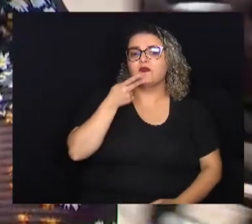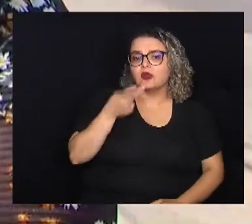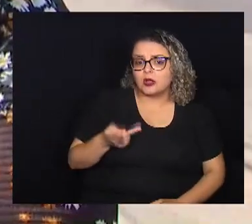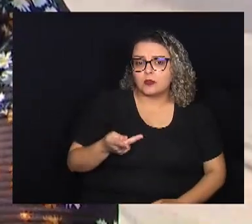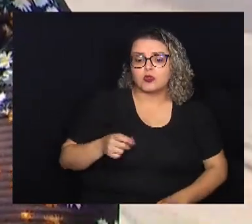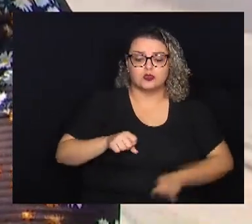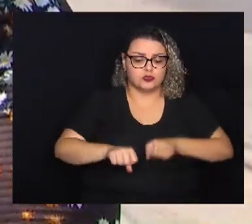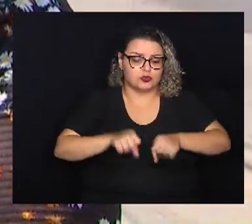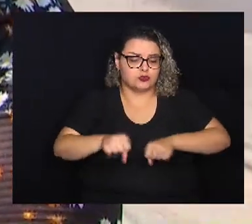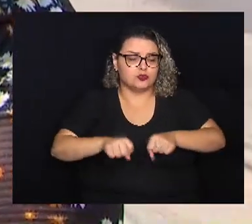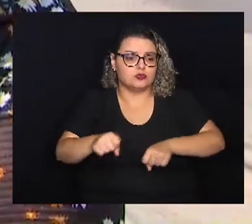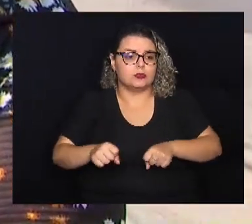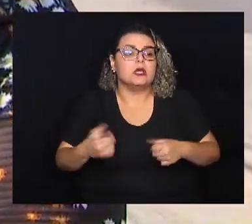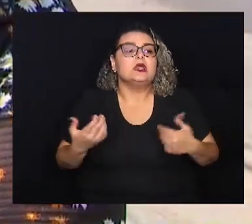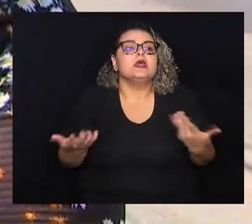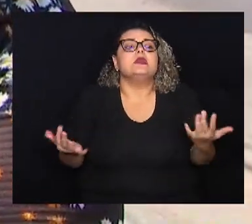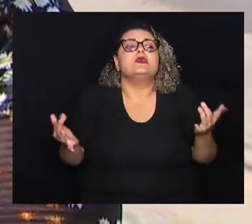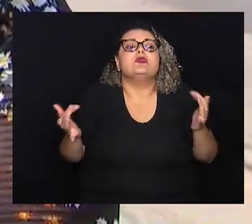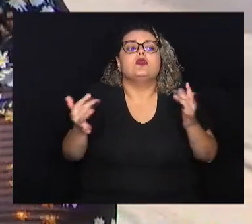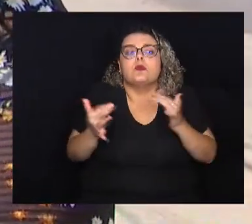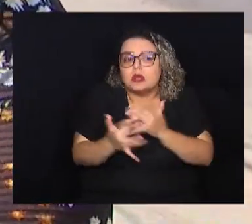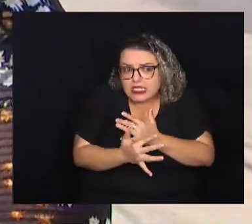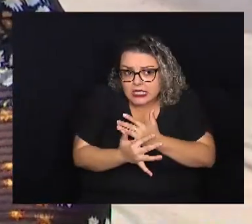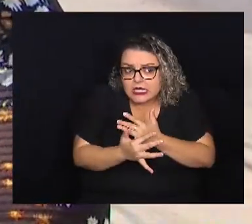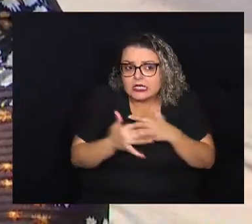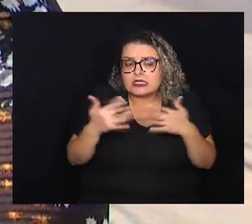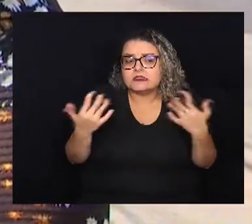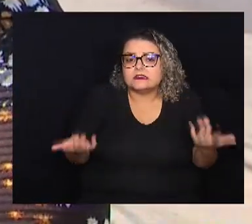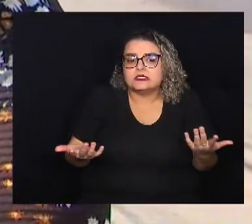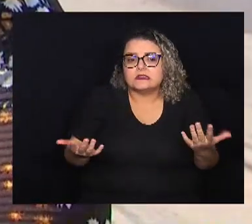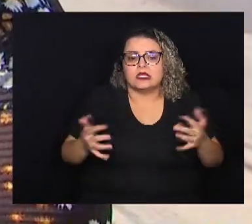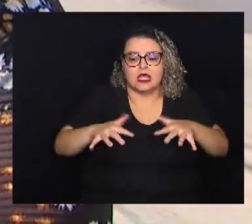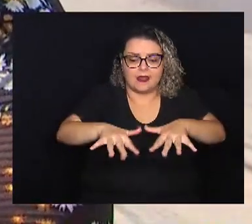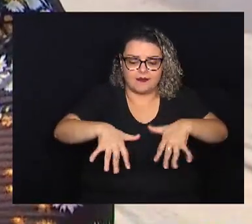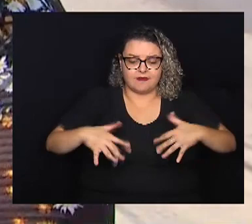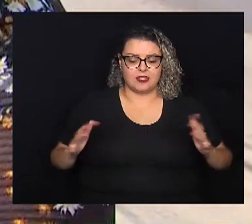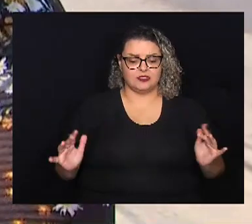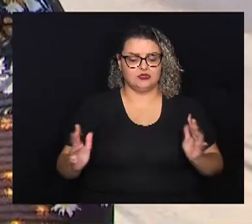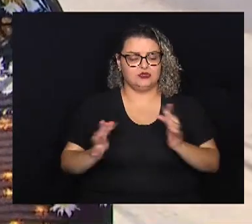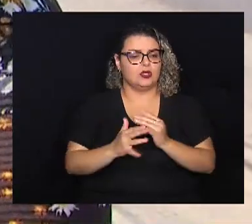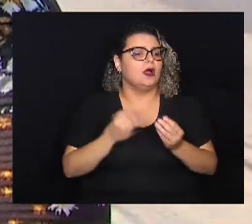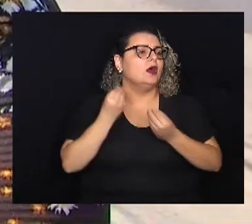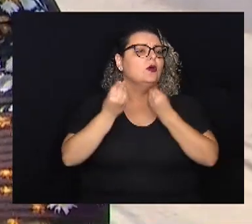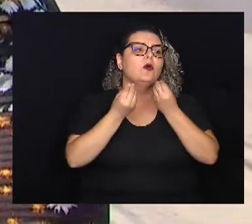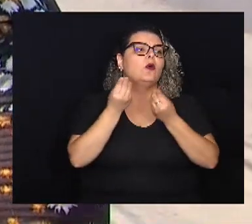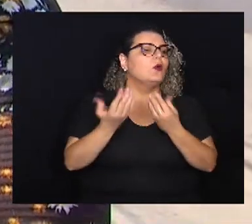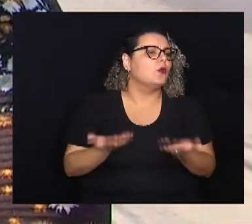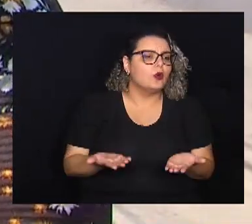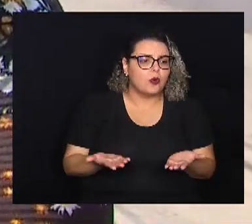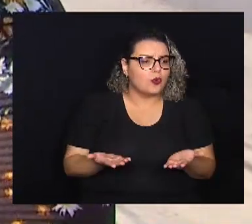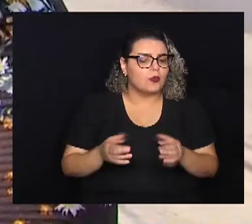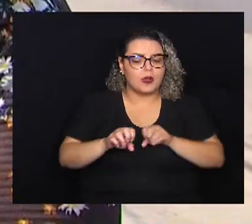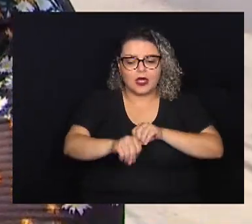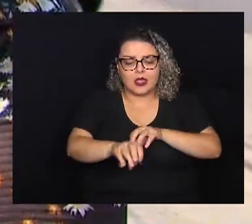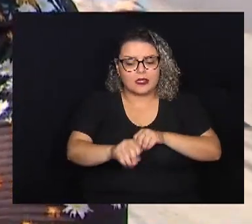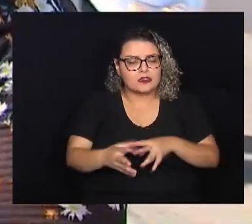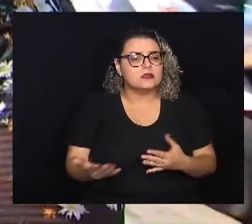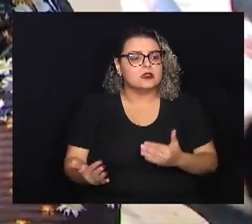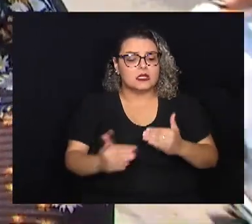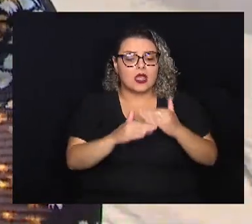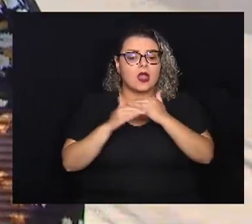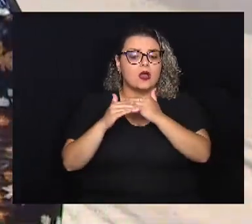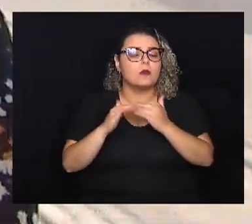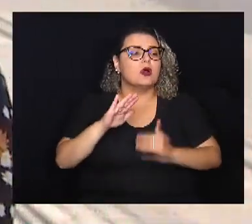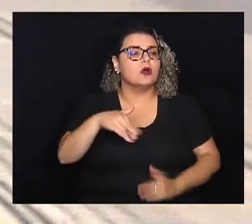ciclista e o pedestre, né? A situação da faixa de pedestre, como é que fica a educação e a harmonia